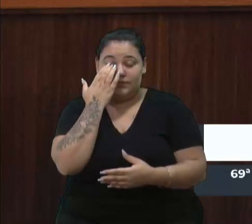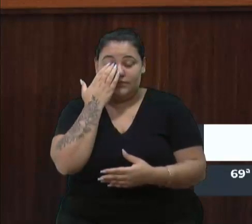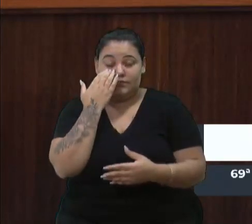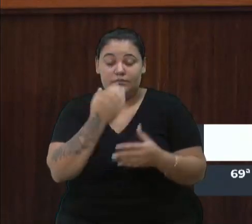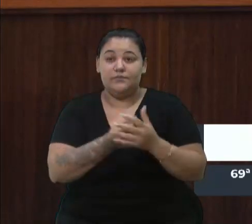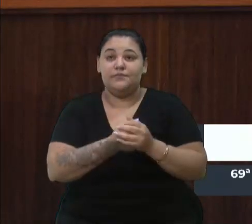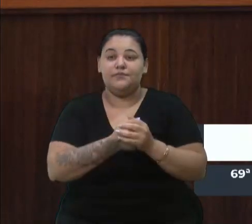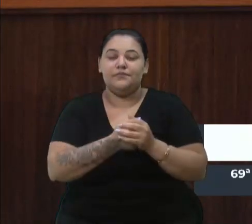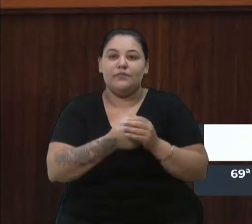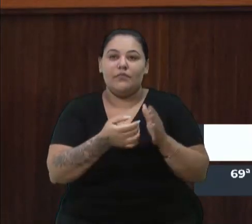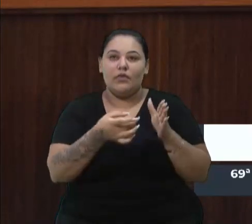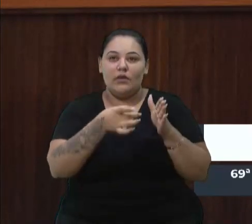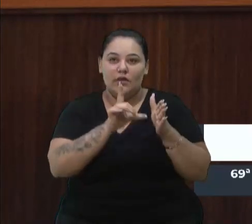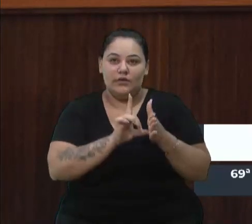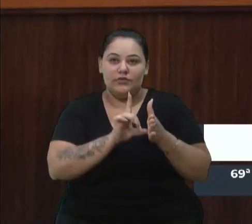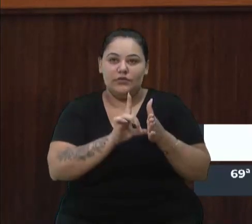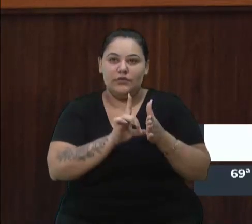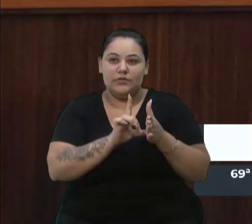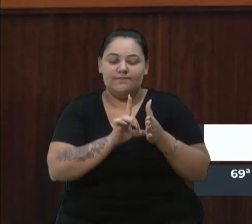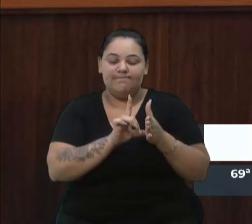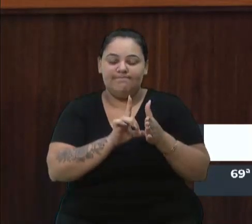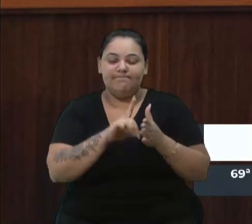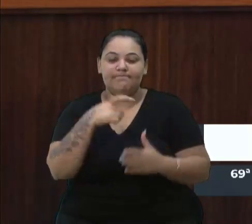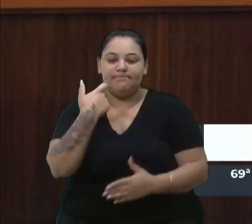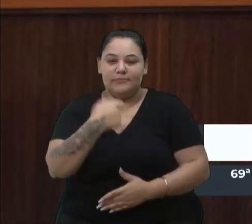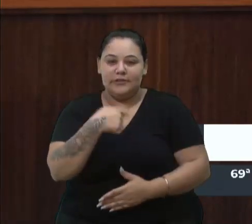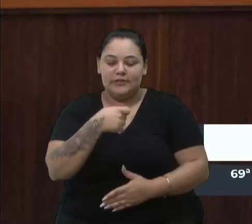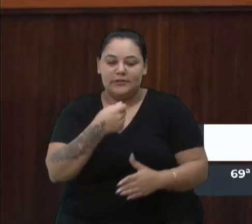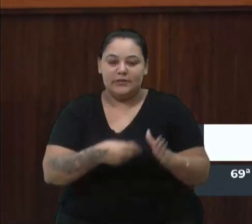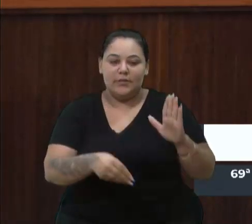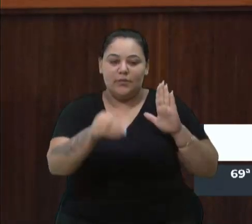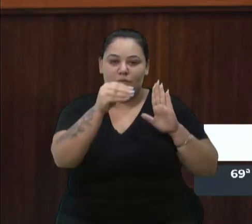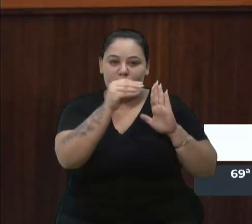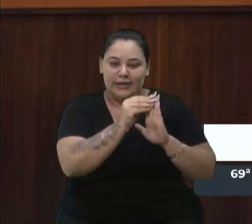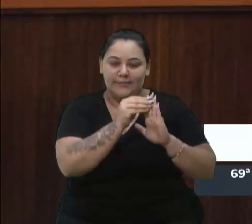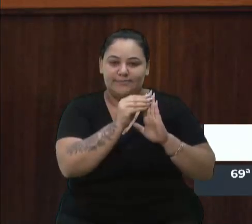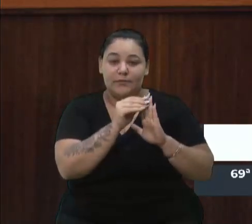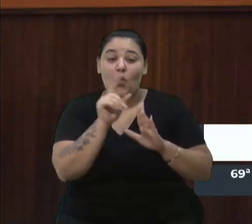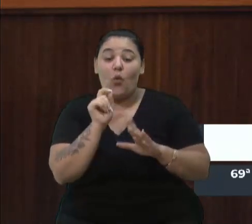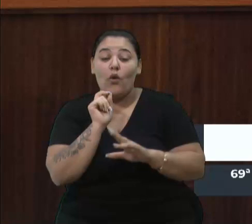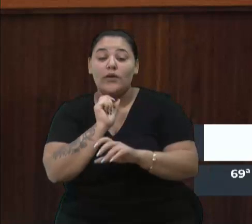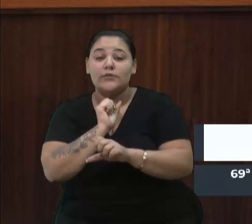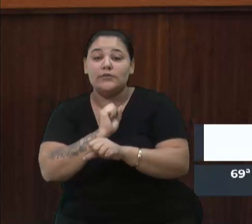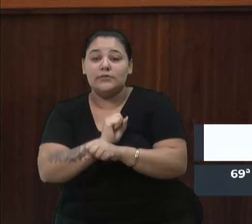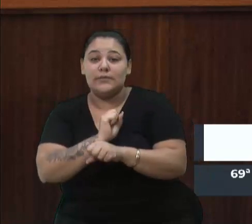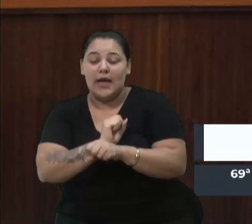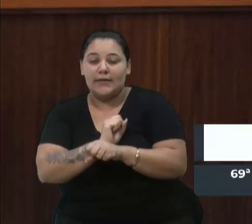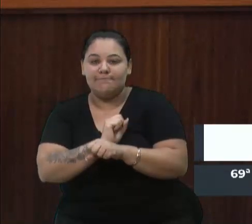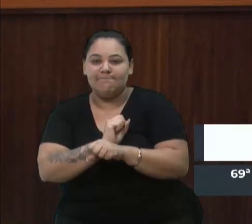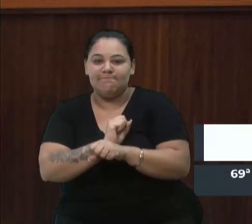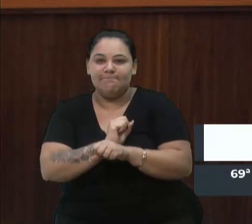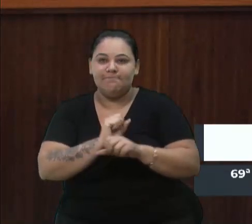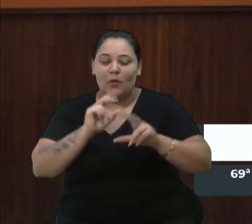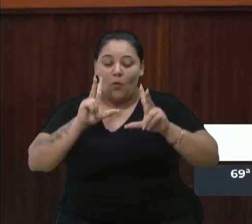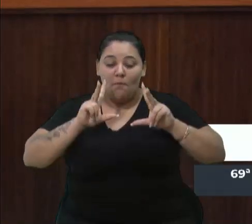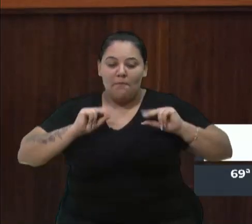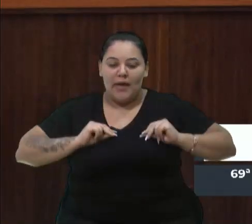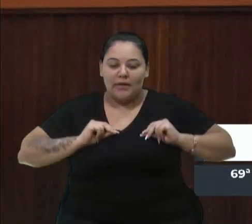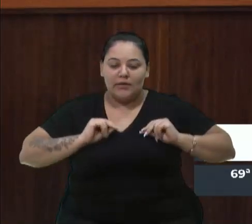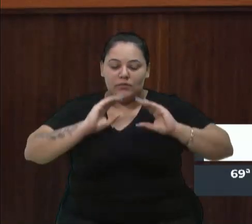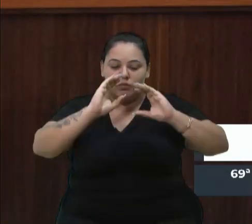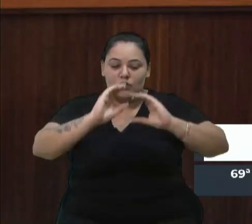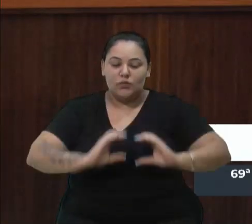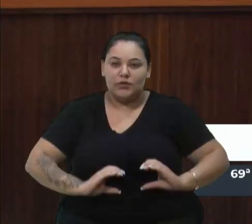antes de mais nada é preciso colocar em perspectiva o mérito a conduta